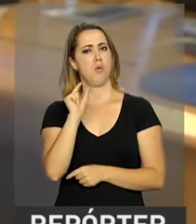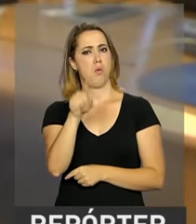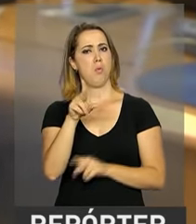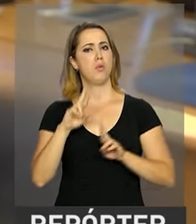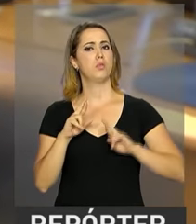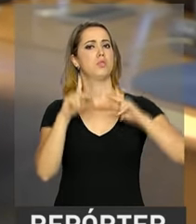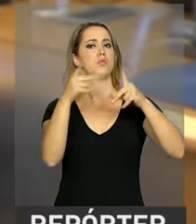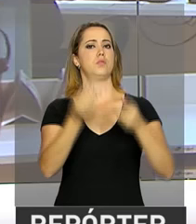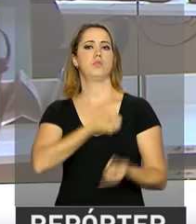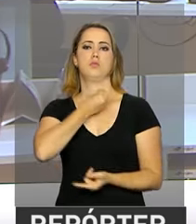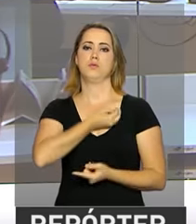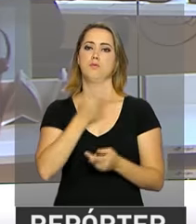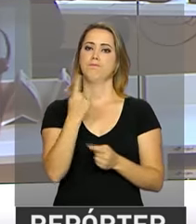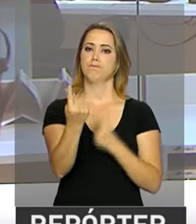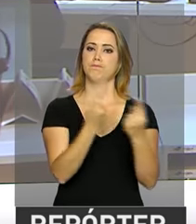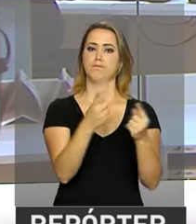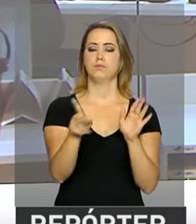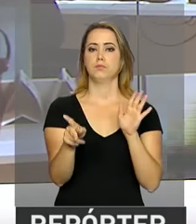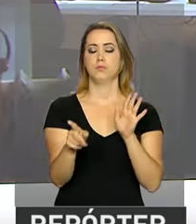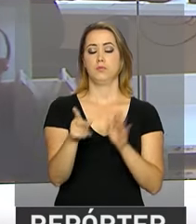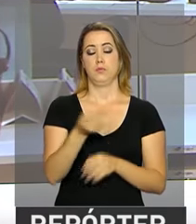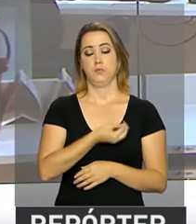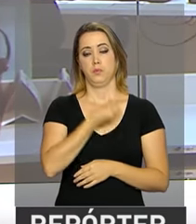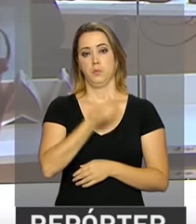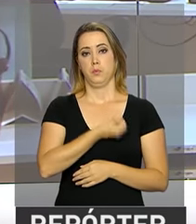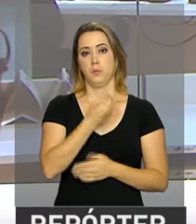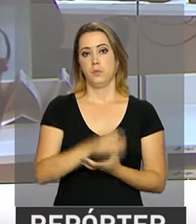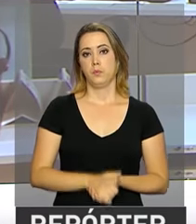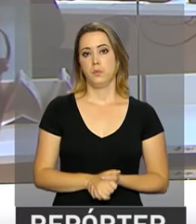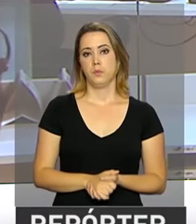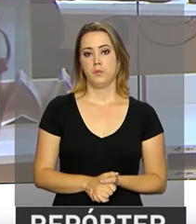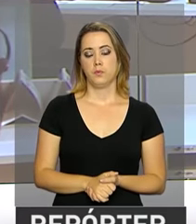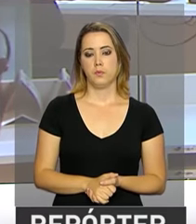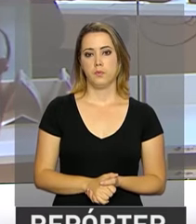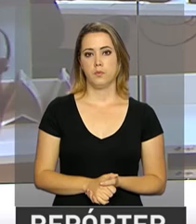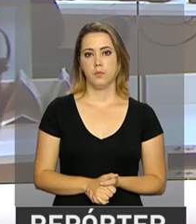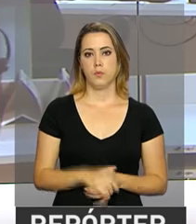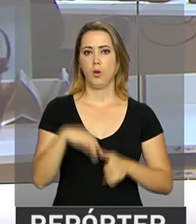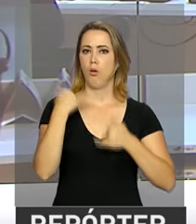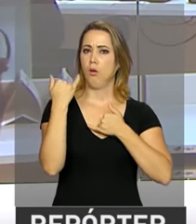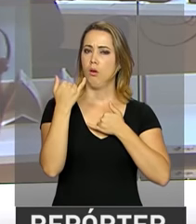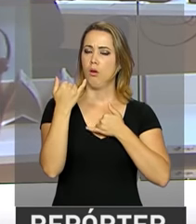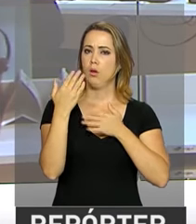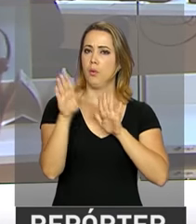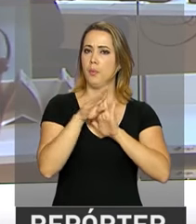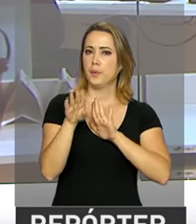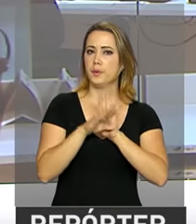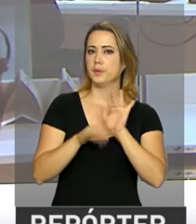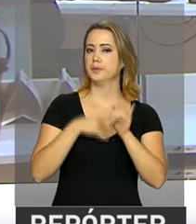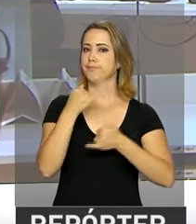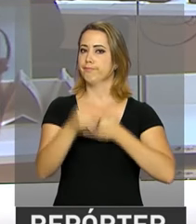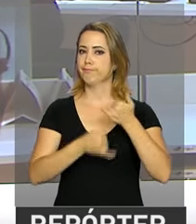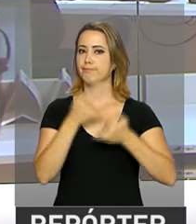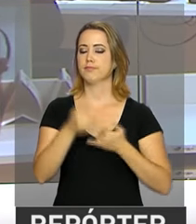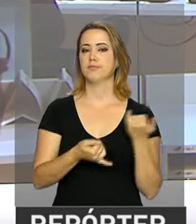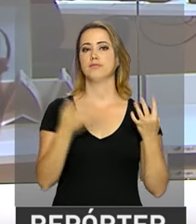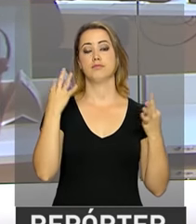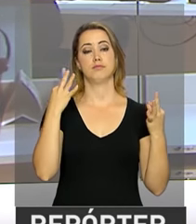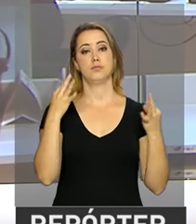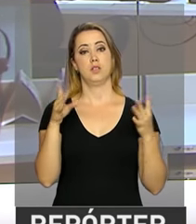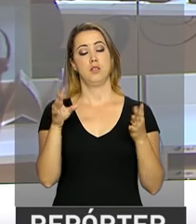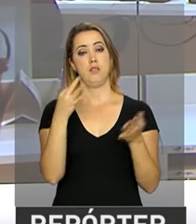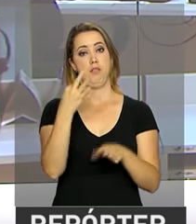faz diferença na sua vida um programa educativo e divertido para as férias escolares é o festival